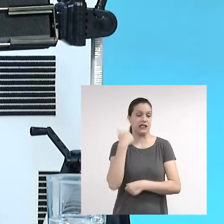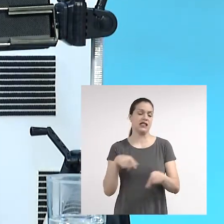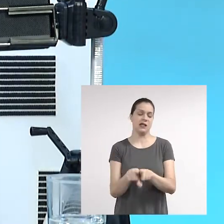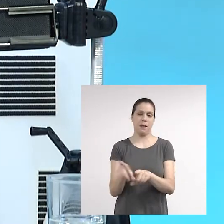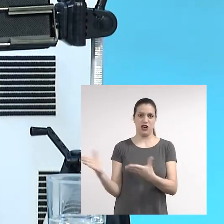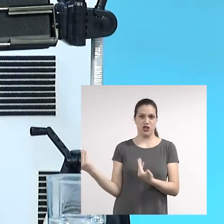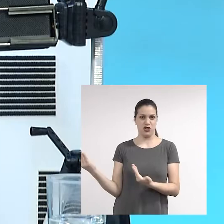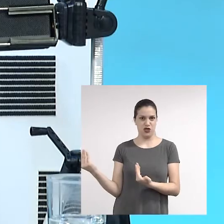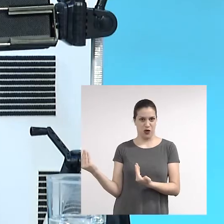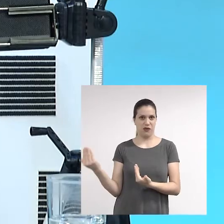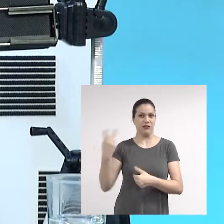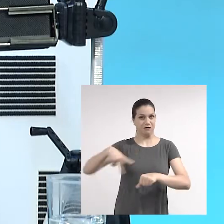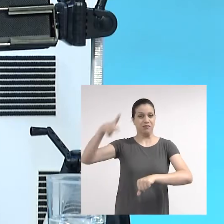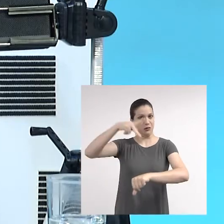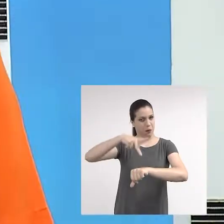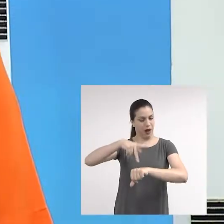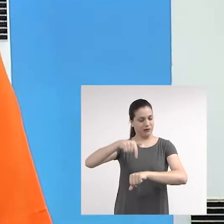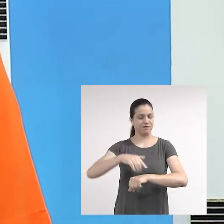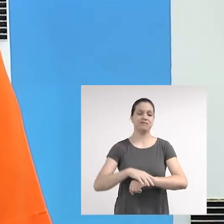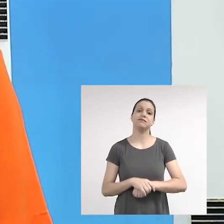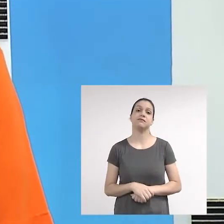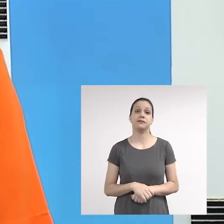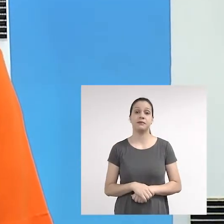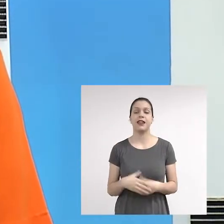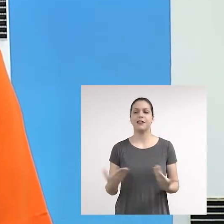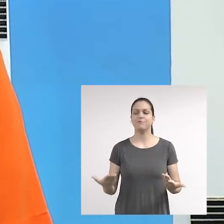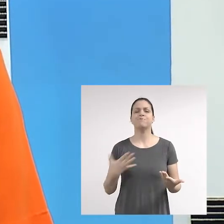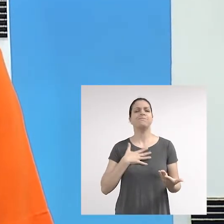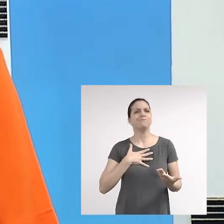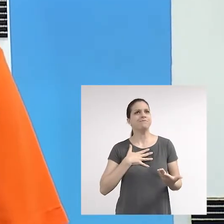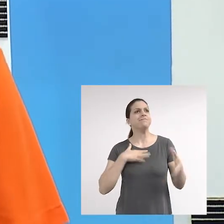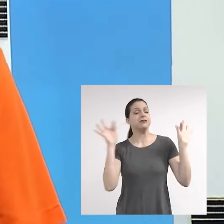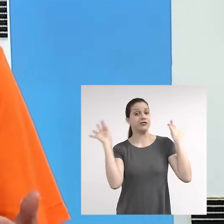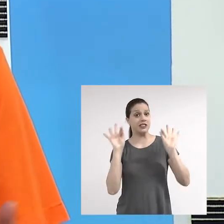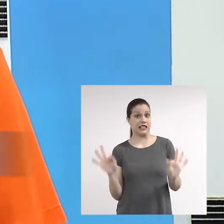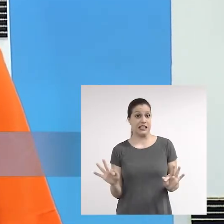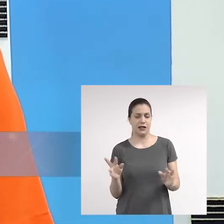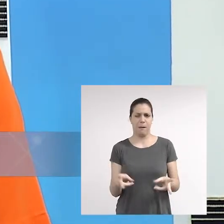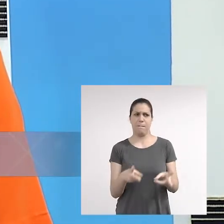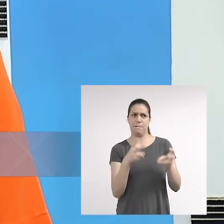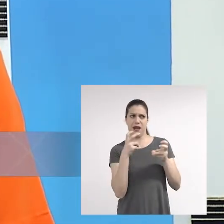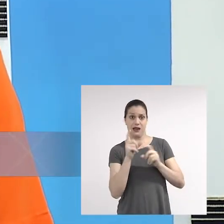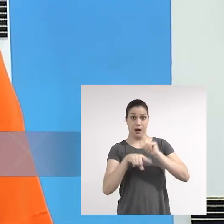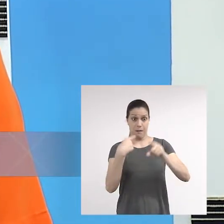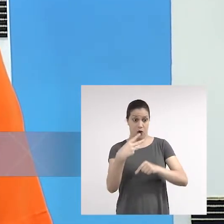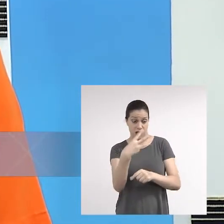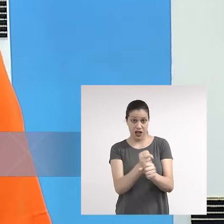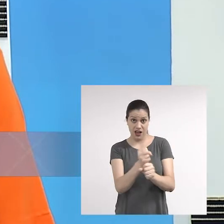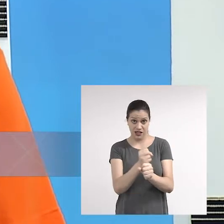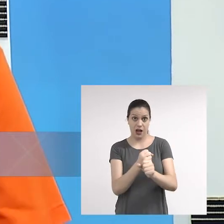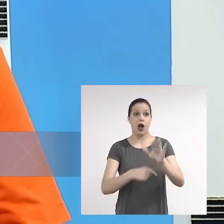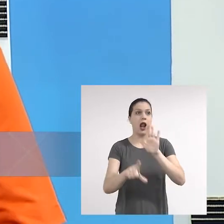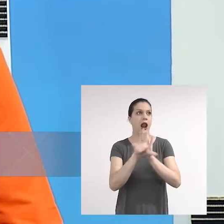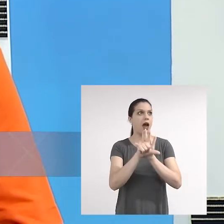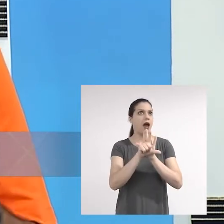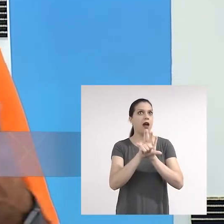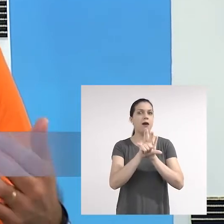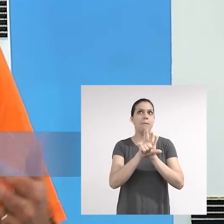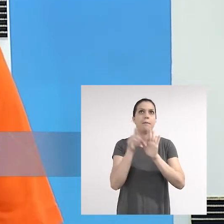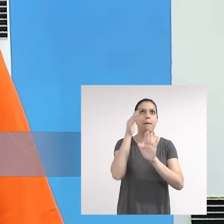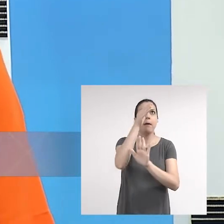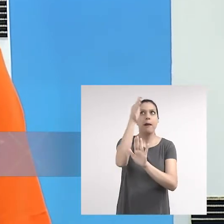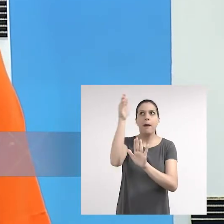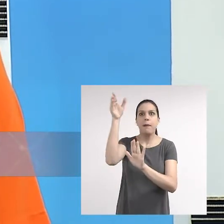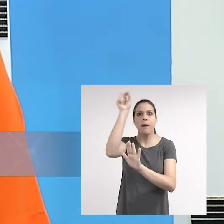as crianças e adolescentes do nosso país? Feliz demais em perceber que depois de 3 anos, praticamente, a lei alcançou